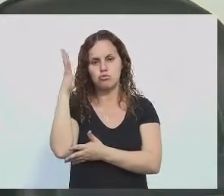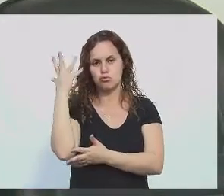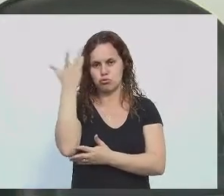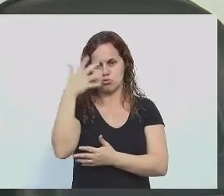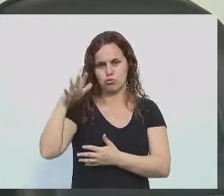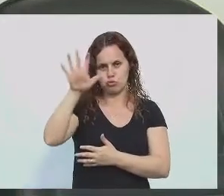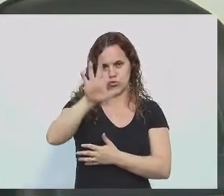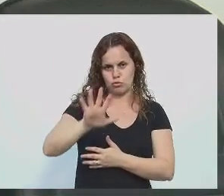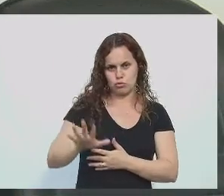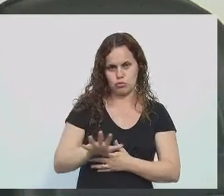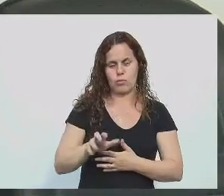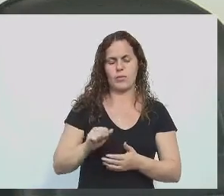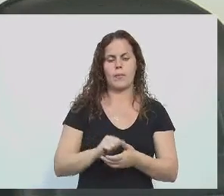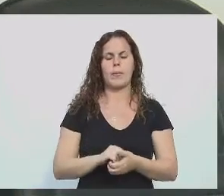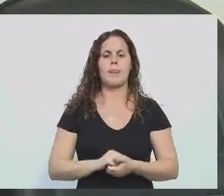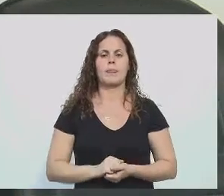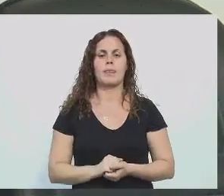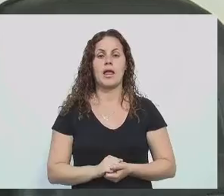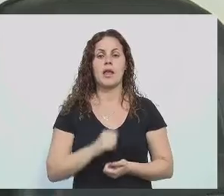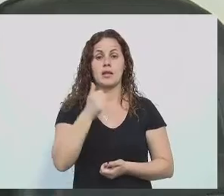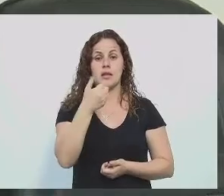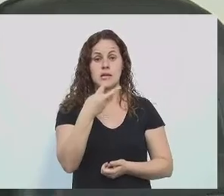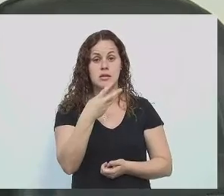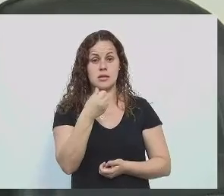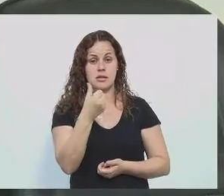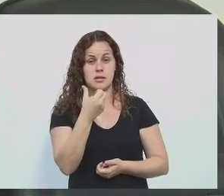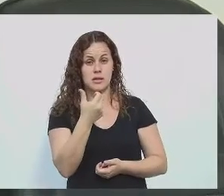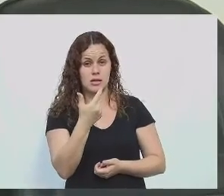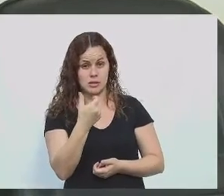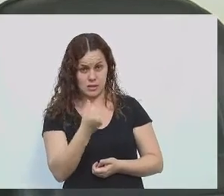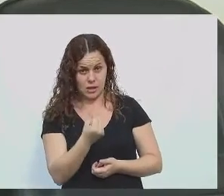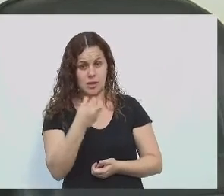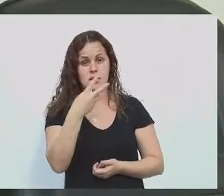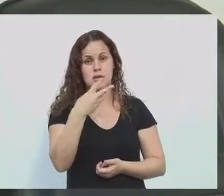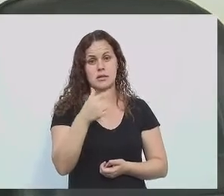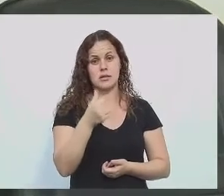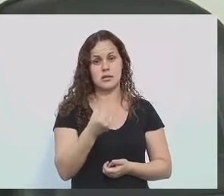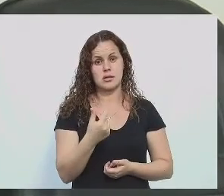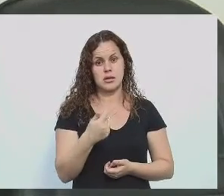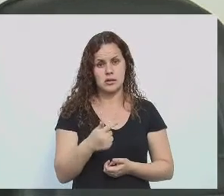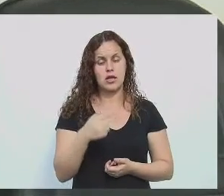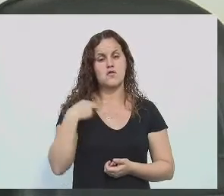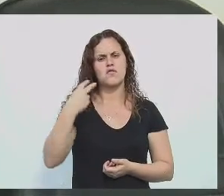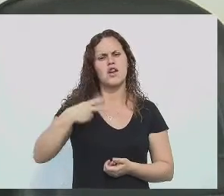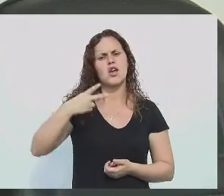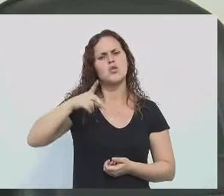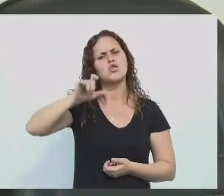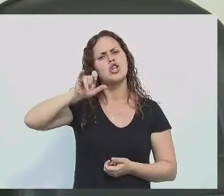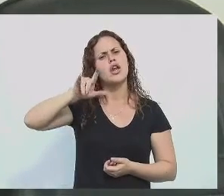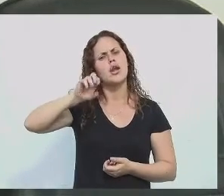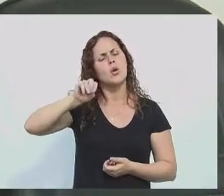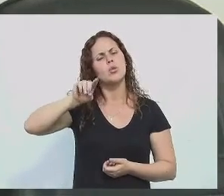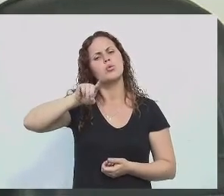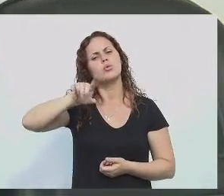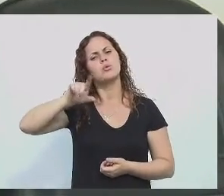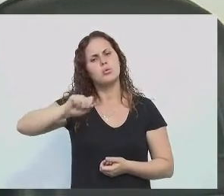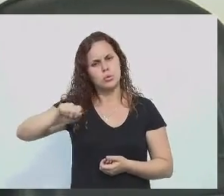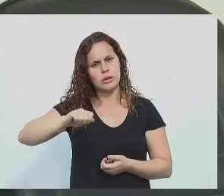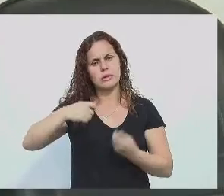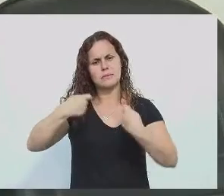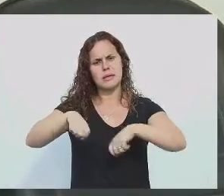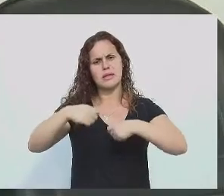número 366 e 367, vereador Geraldo Luiz Andrade,